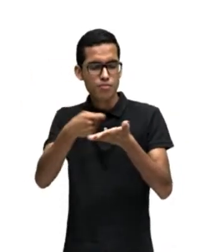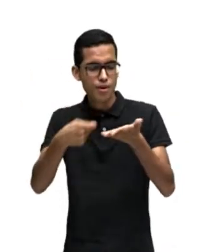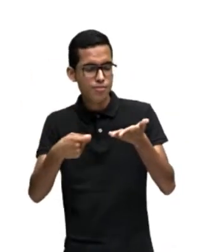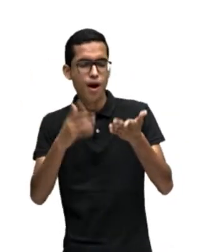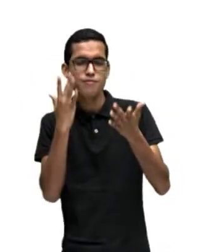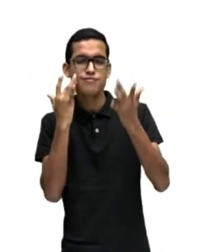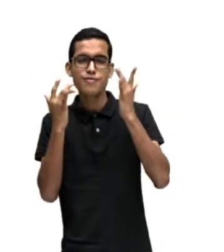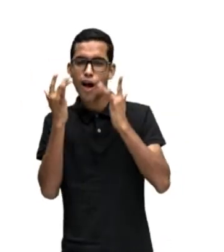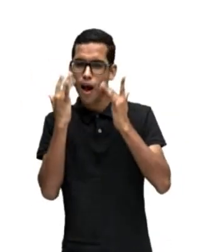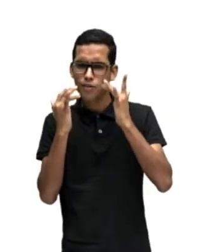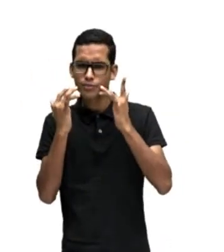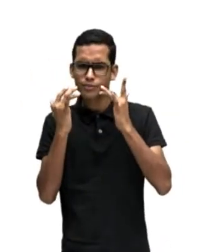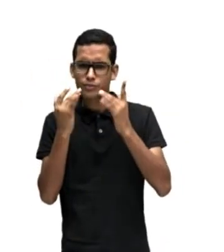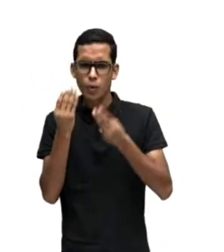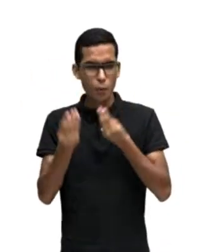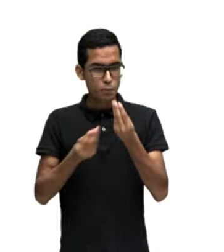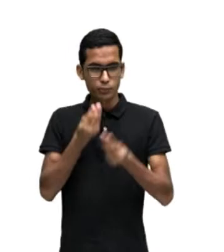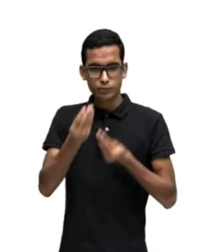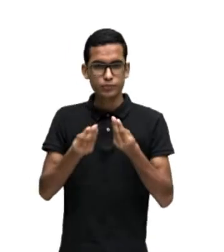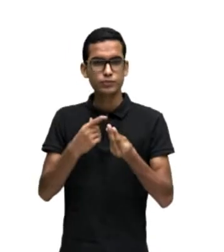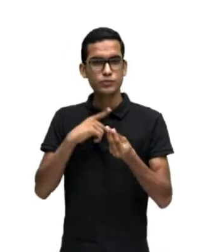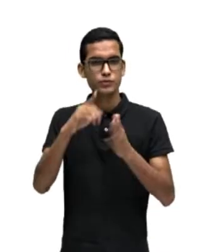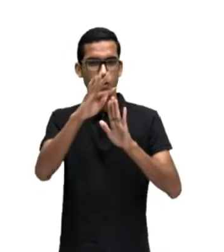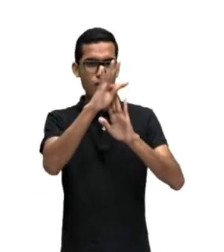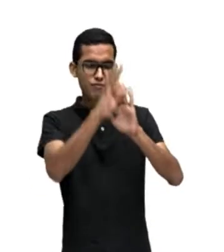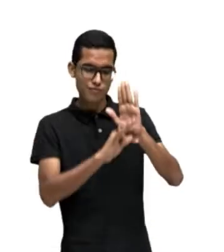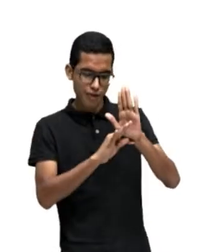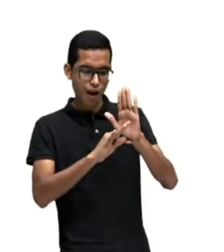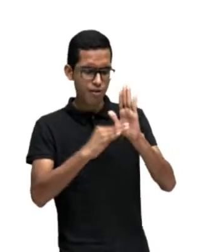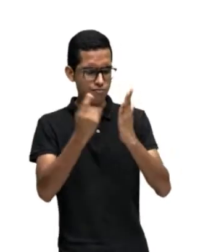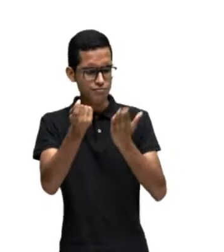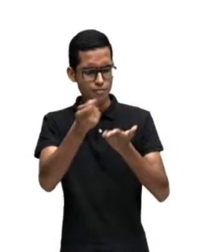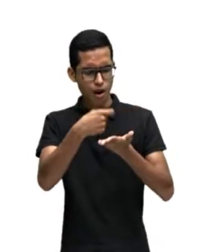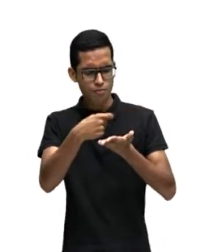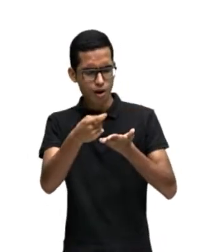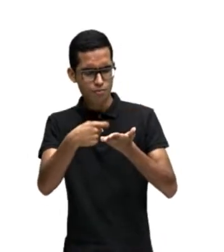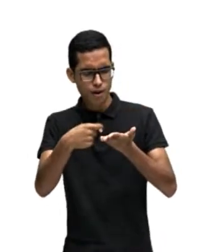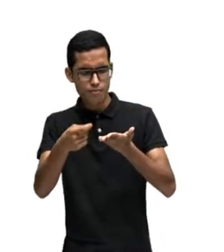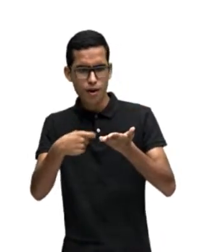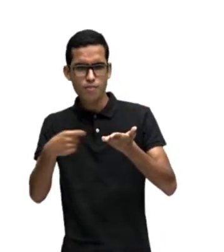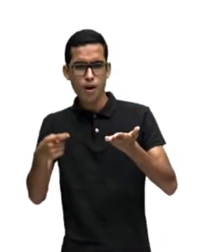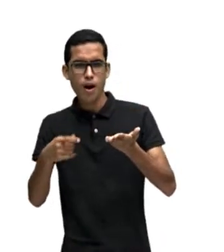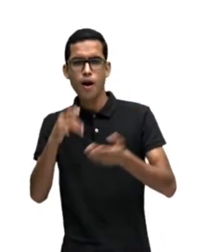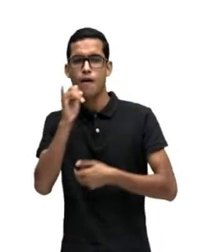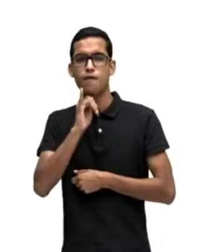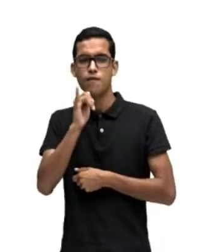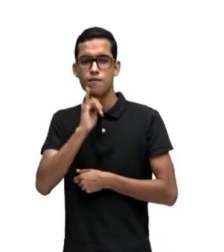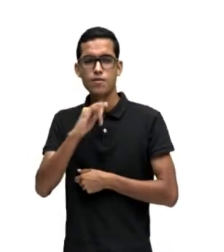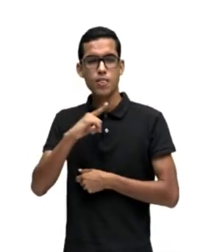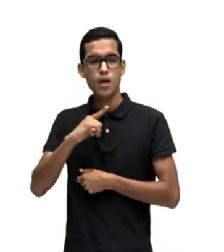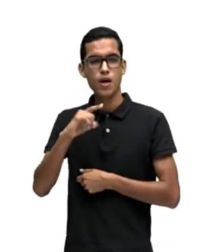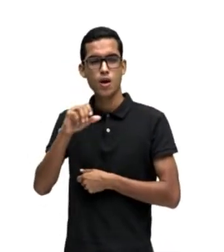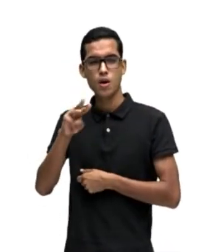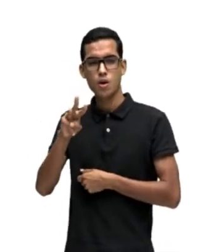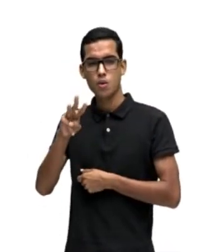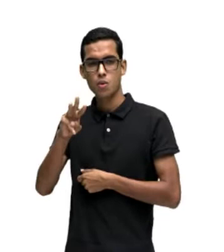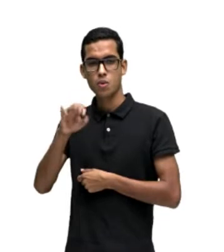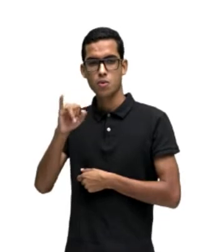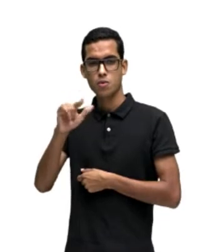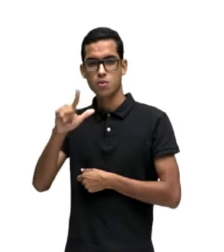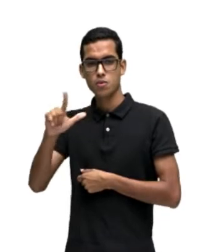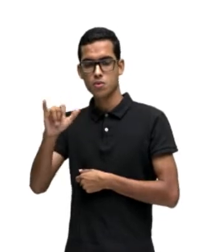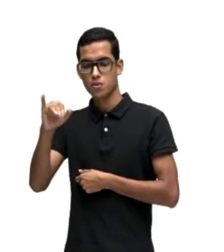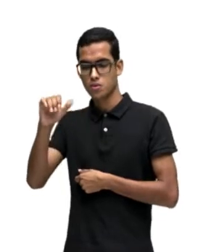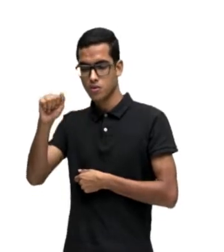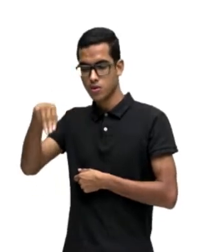dos textos. Então, a gente tem a imagem de alguns dramaturgos, né? Por exemplo, o primeiro que a gente tem aí é o William Shakespeare, que ele foi um